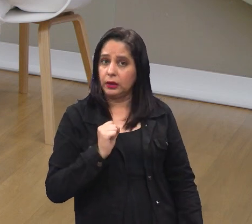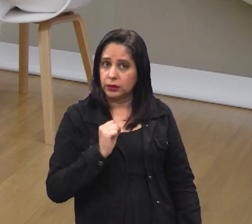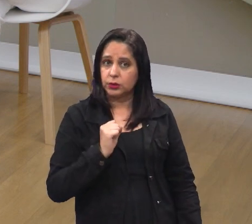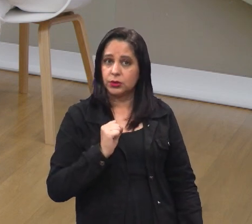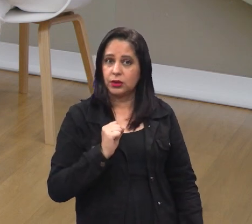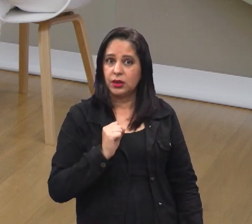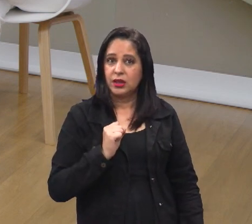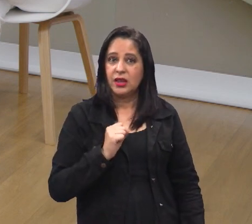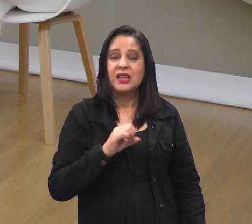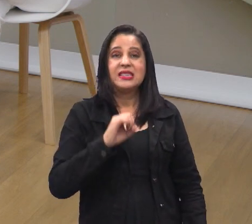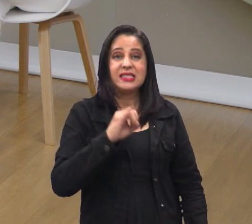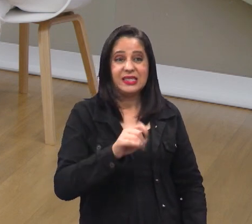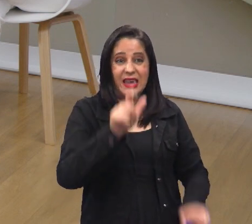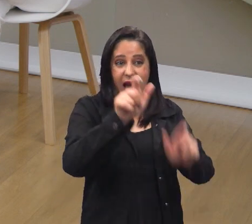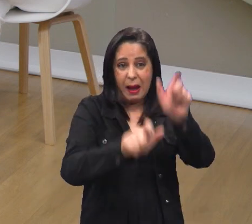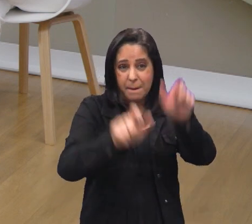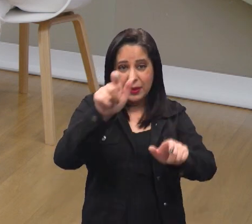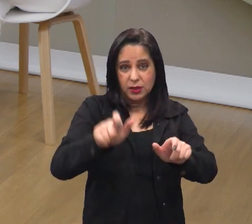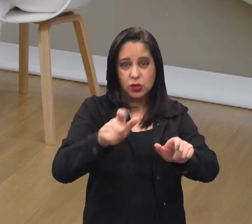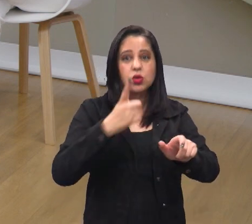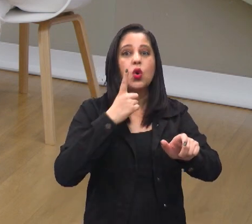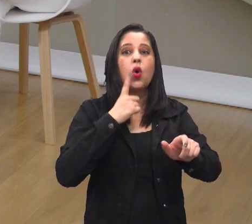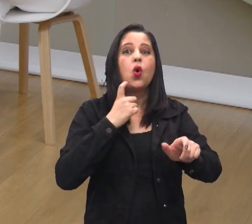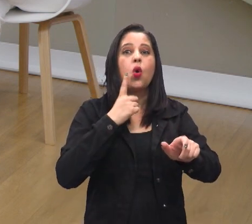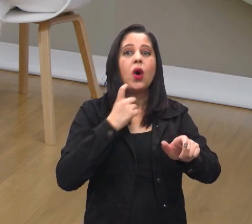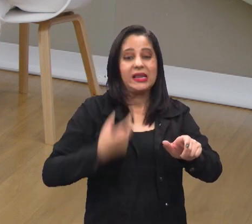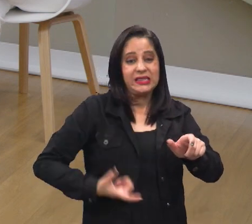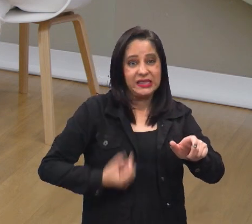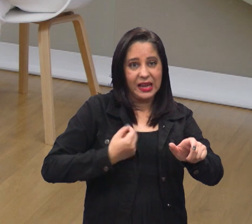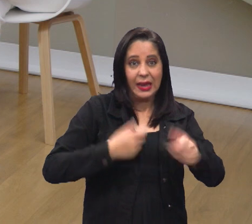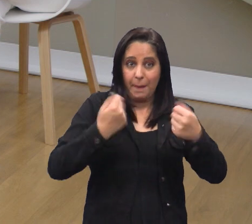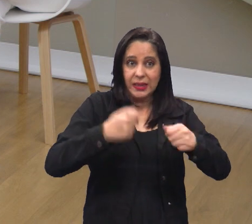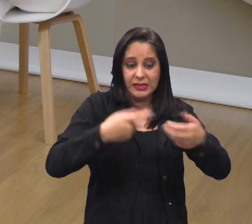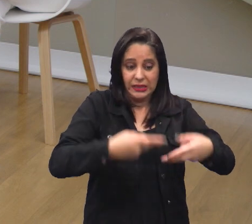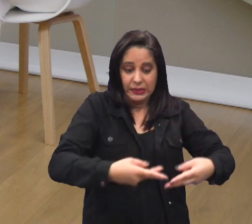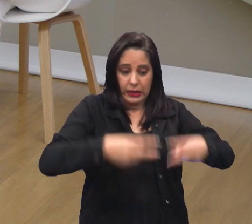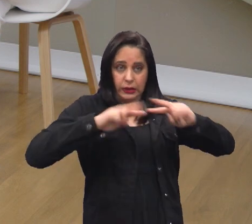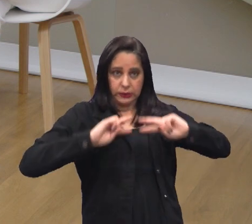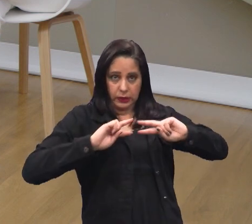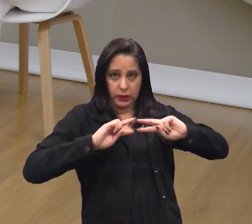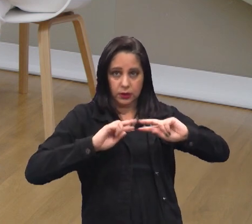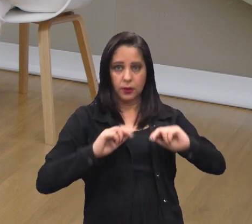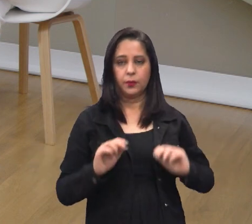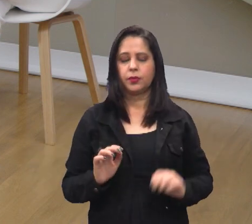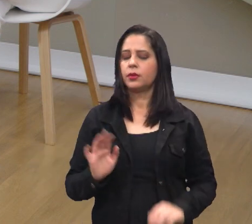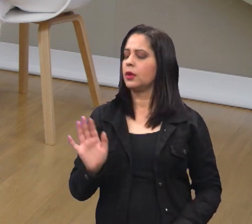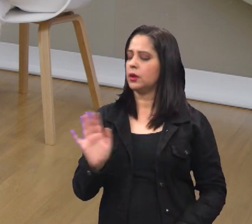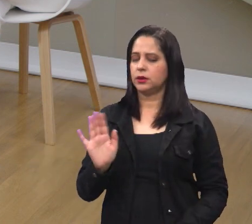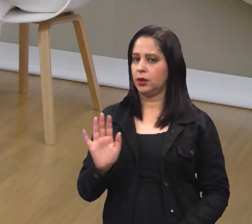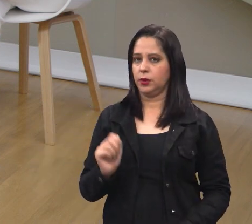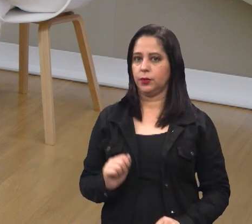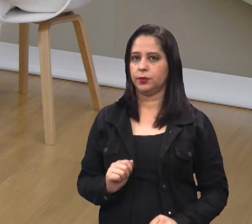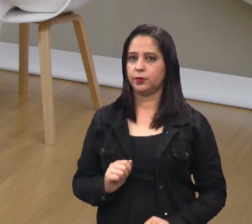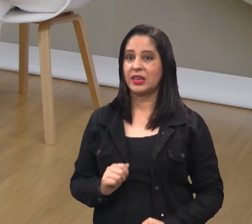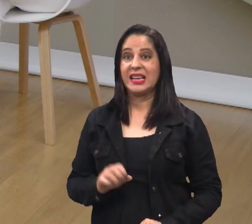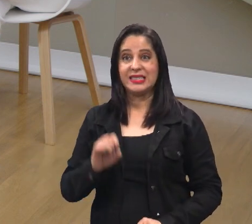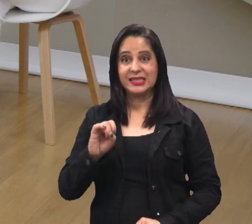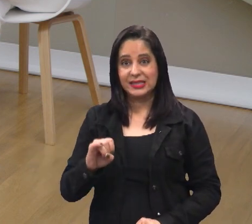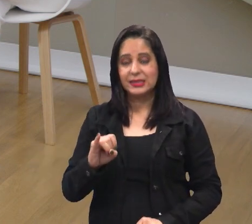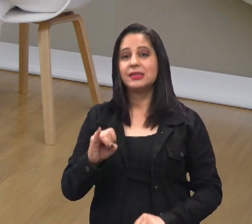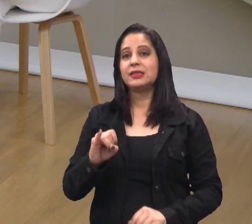Toda pessoa que está com leucemia, ela precisa do transplante? Não, né? Nem todos os casos são necessários. Não, nas leucemias